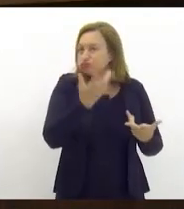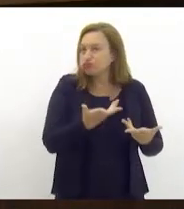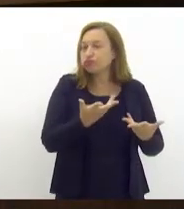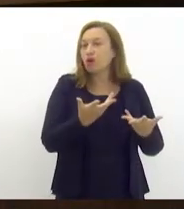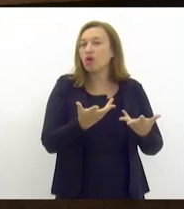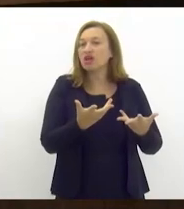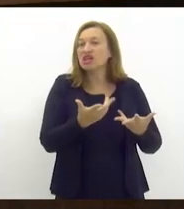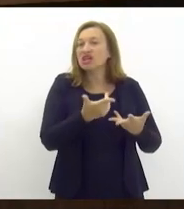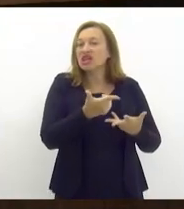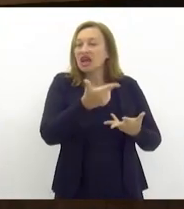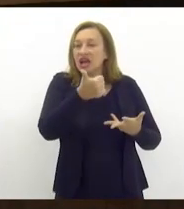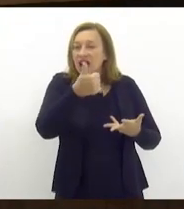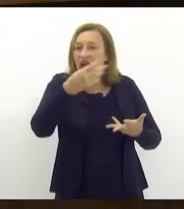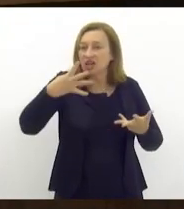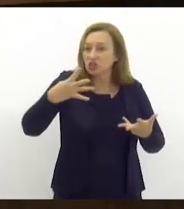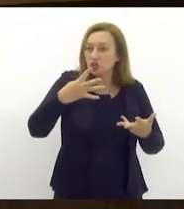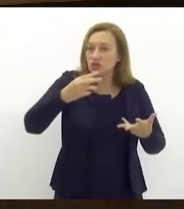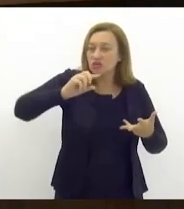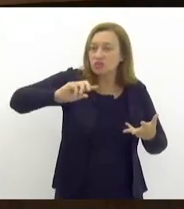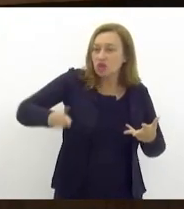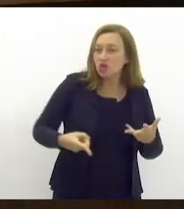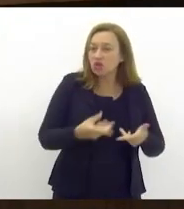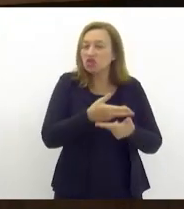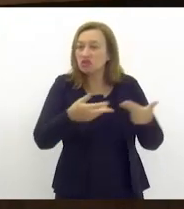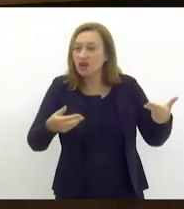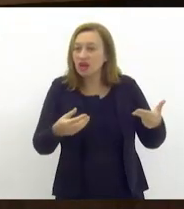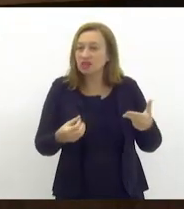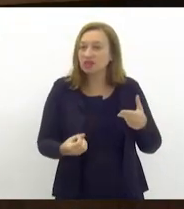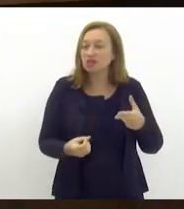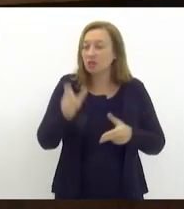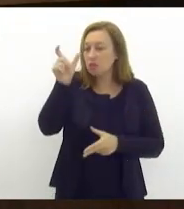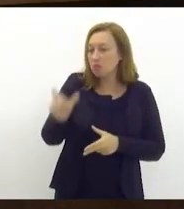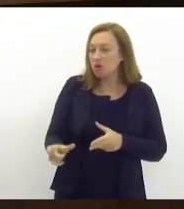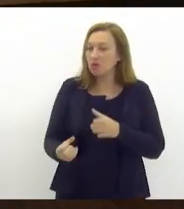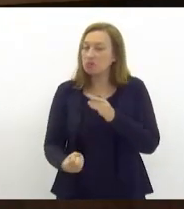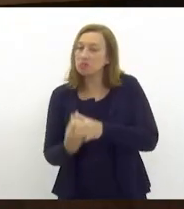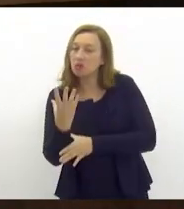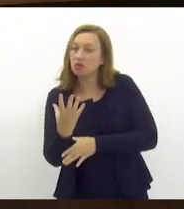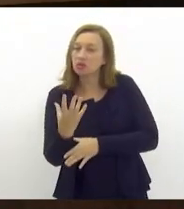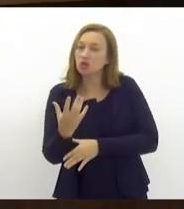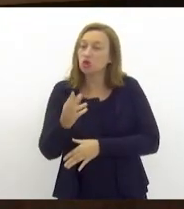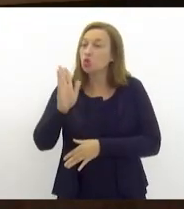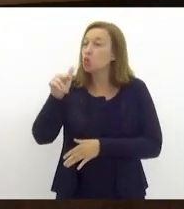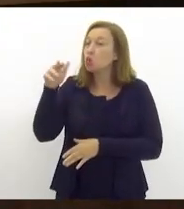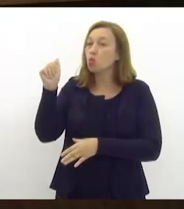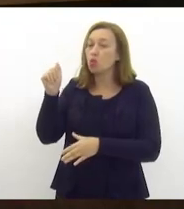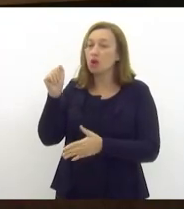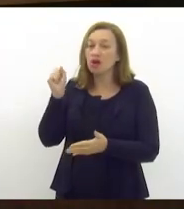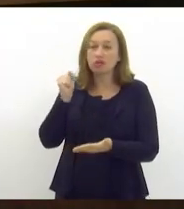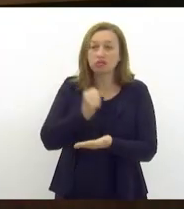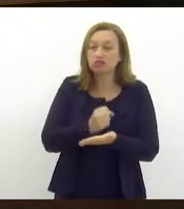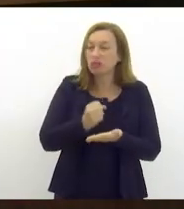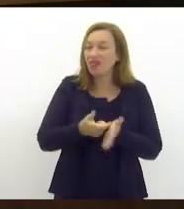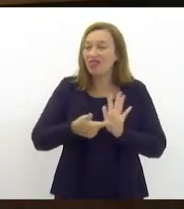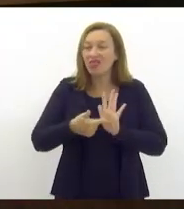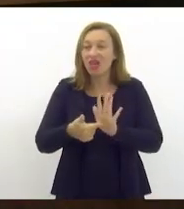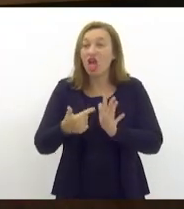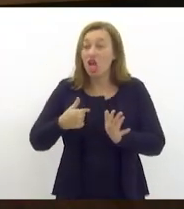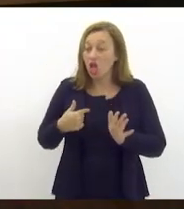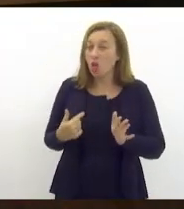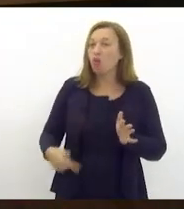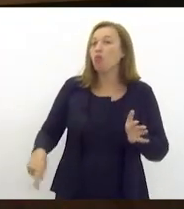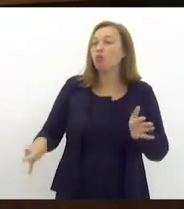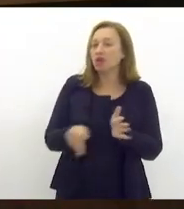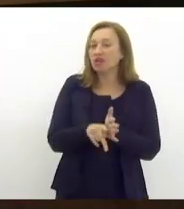diversas produtoras que nunca prestaram conta do dinheiro público utilizado nos últimos 20 anos. Então, eu, como membro do